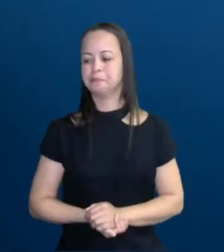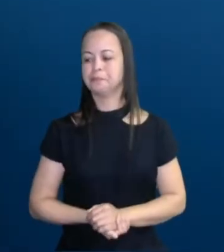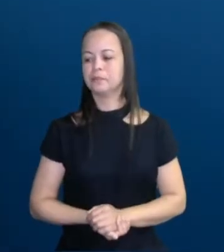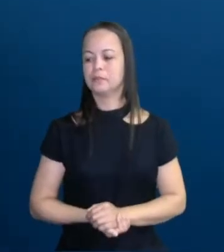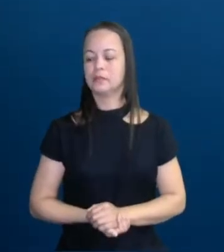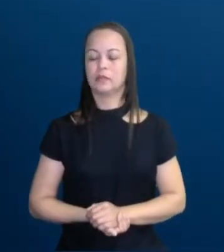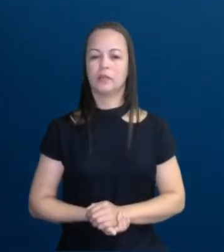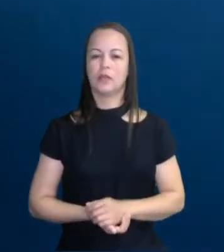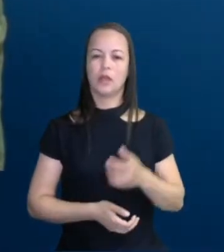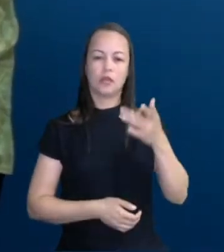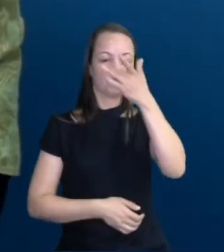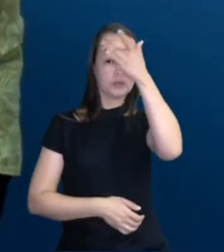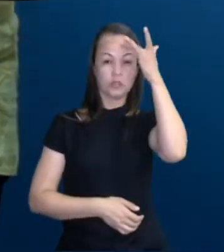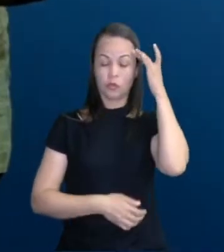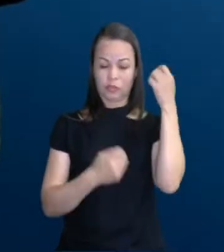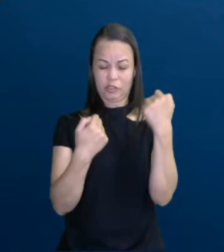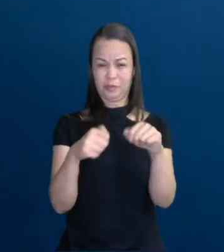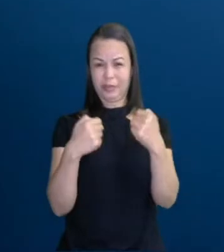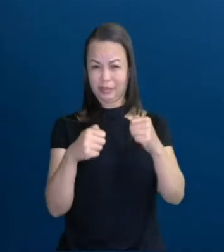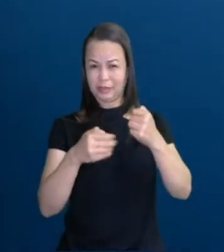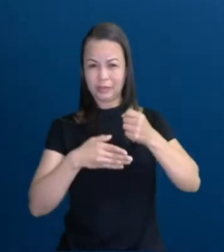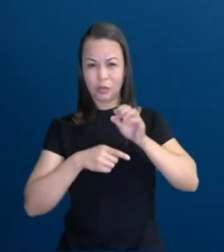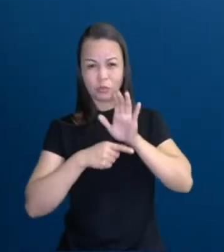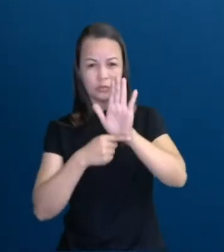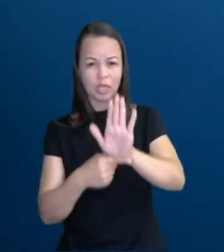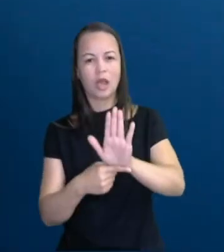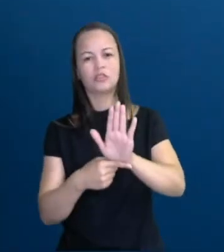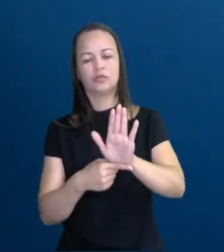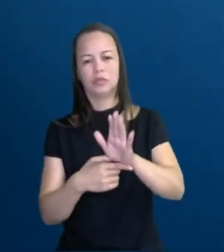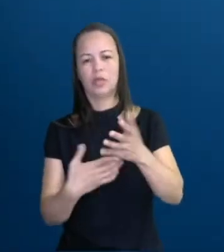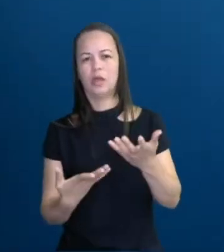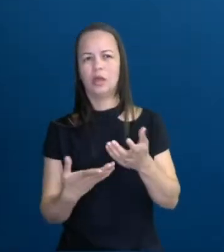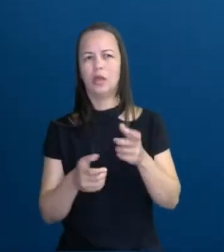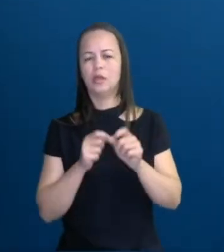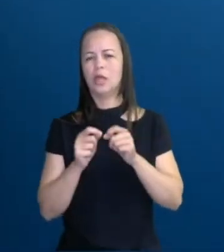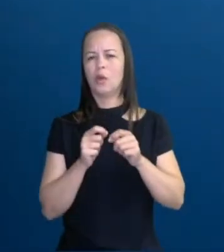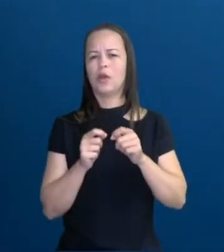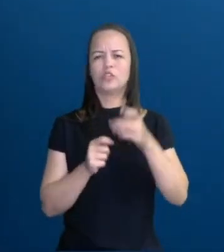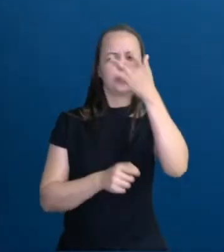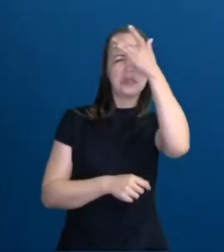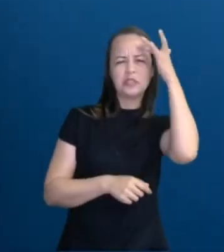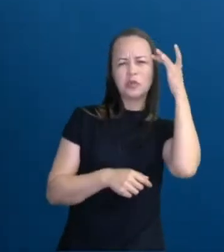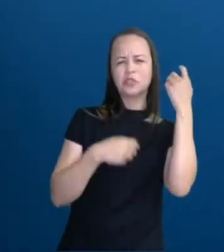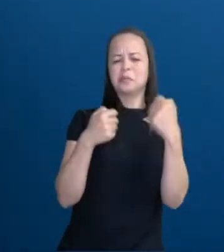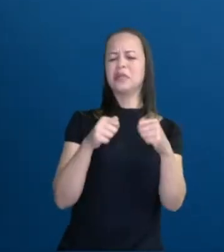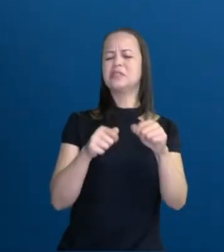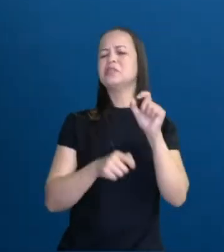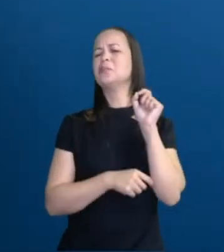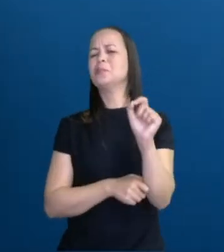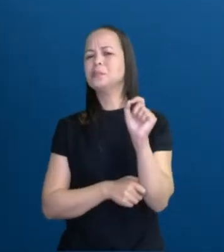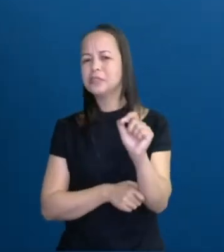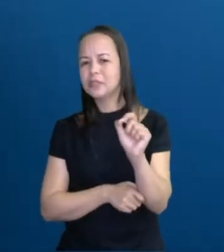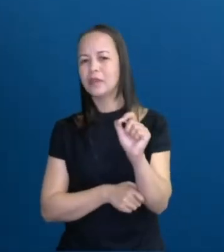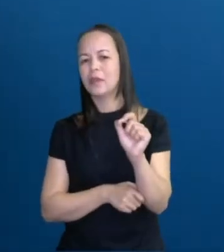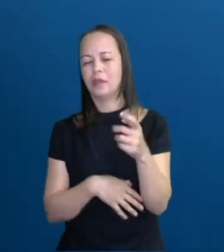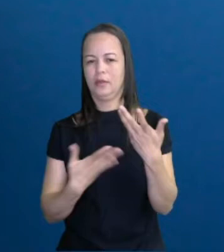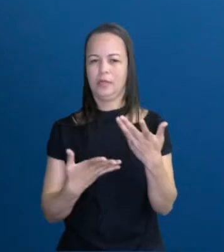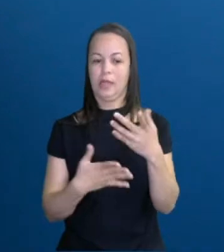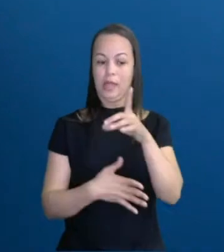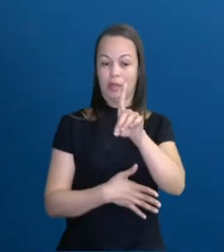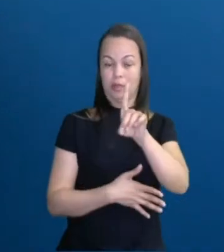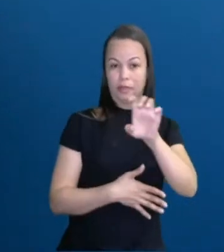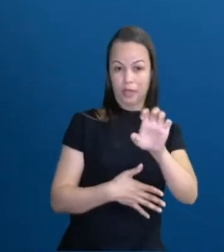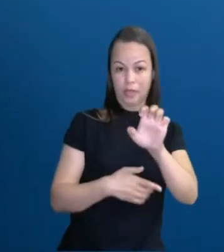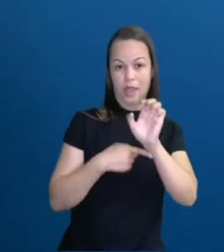pessoas precisam de ajuda. As pessoas precisam de quê? Se eu retirar essa parte aqui, ó, de